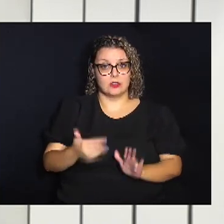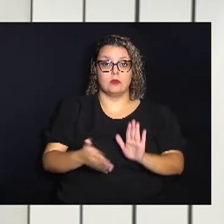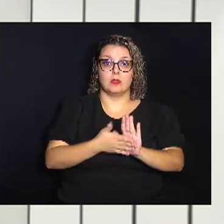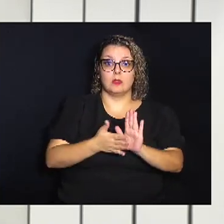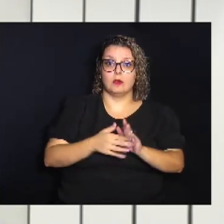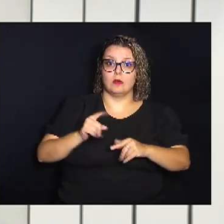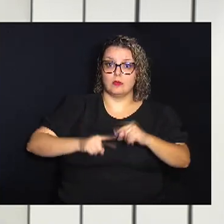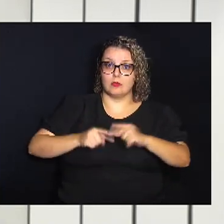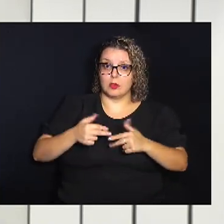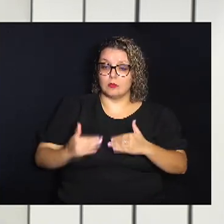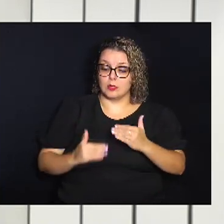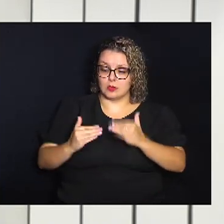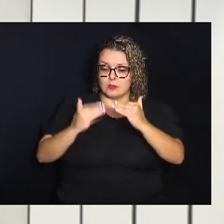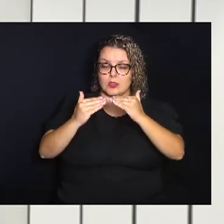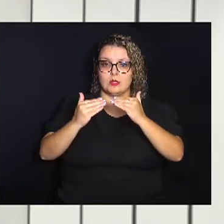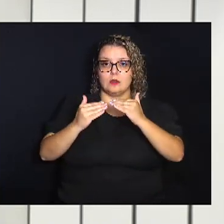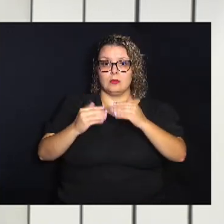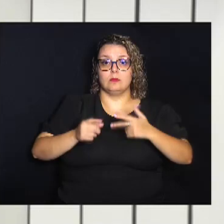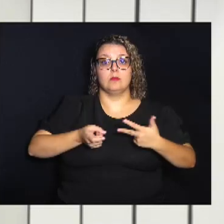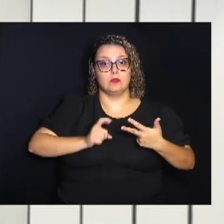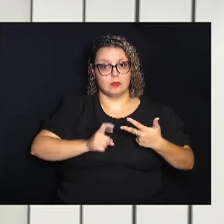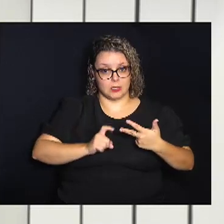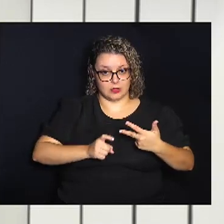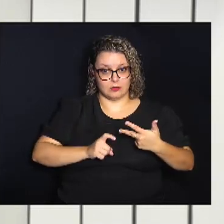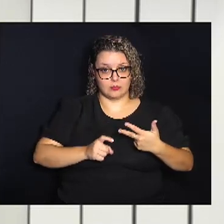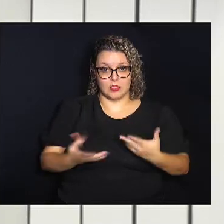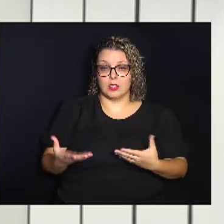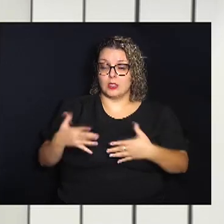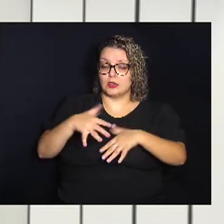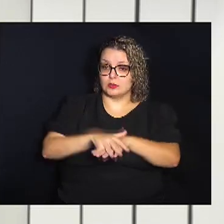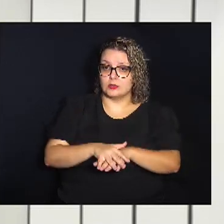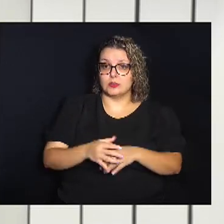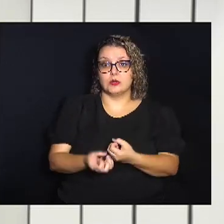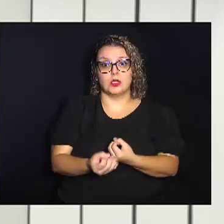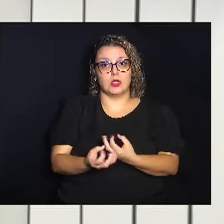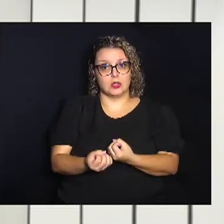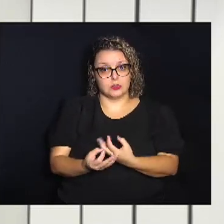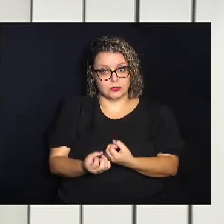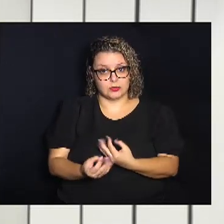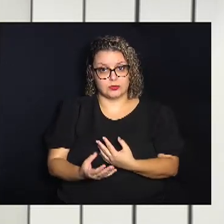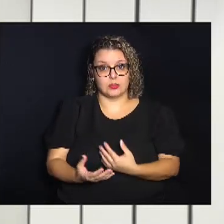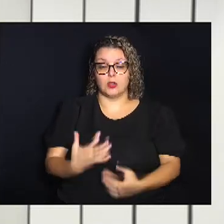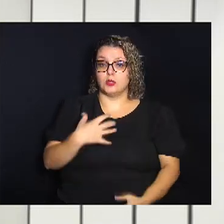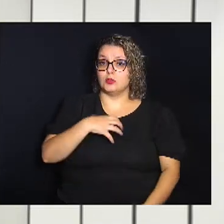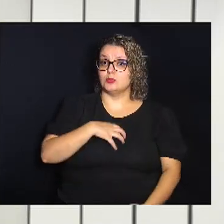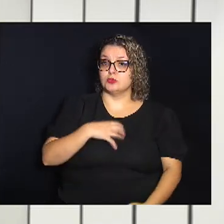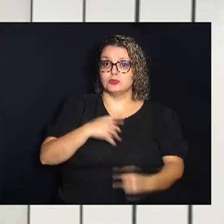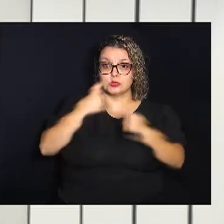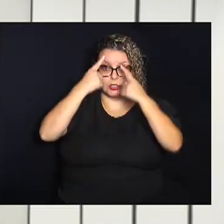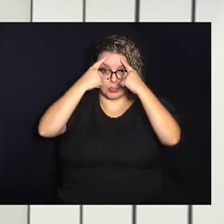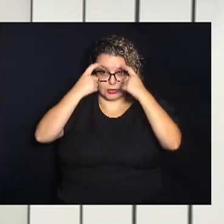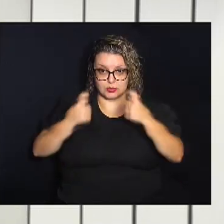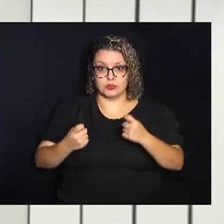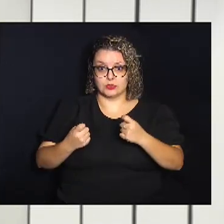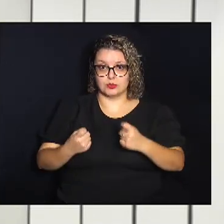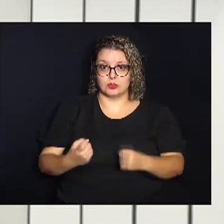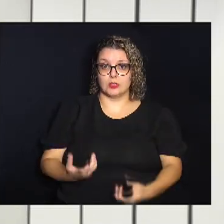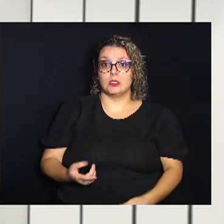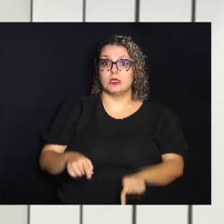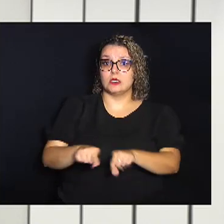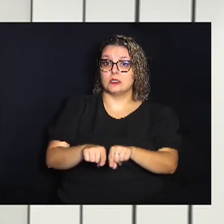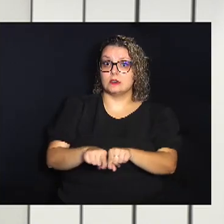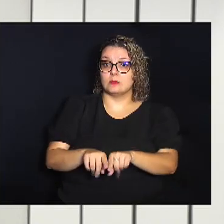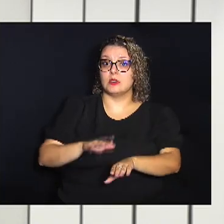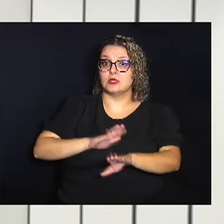deverá ser elaborado pelo Executivo, incluindo informações sobre as formas de violência e meios para obtenção